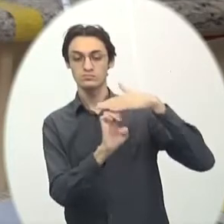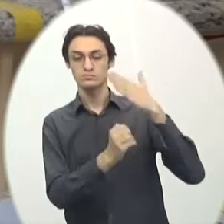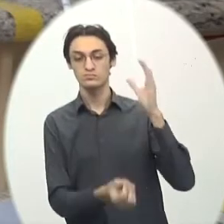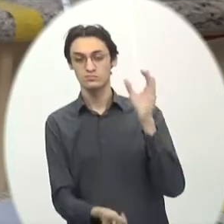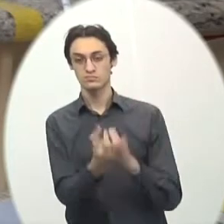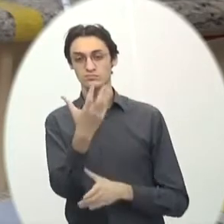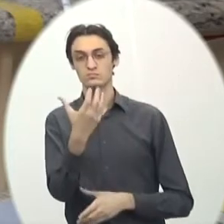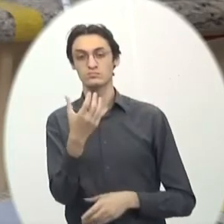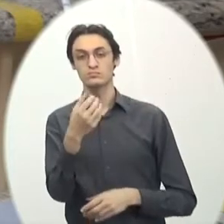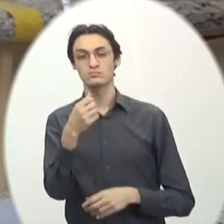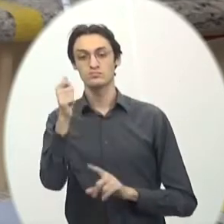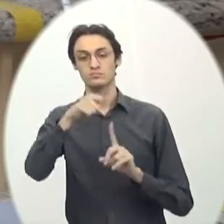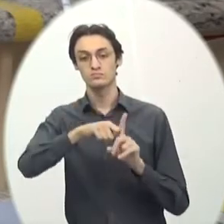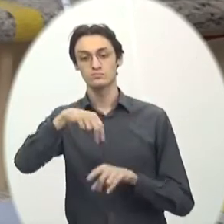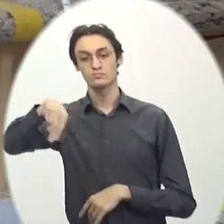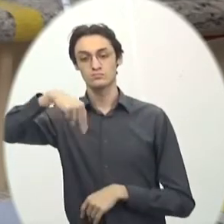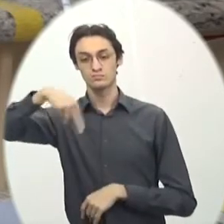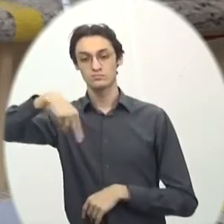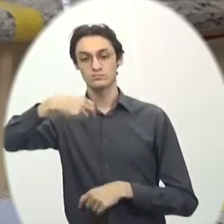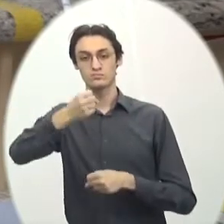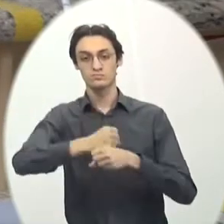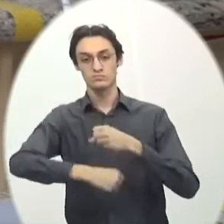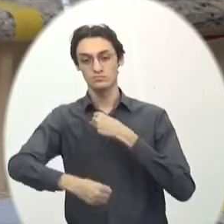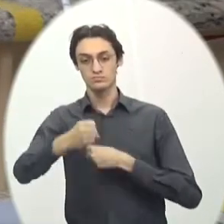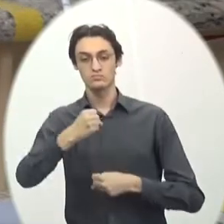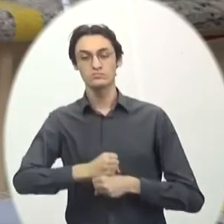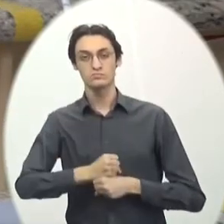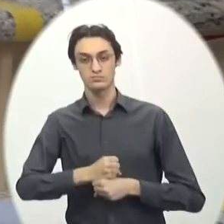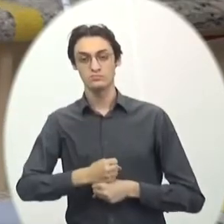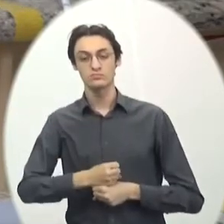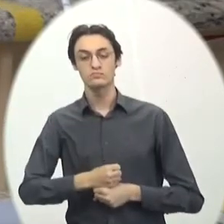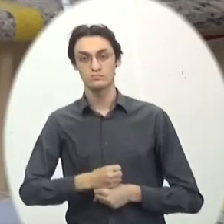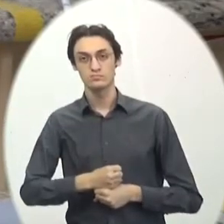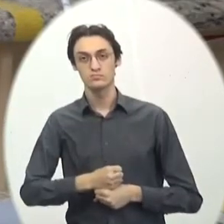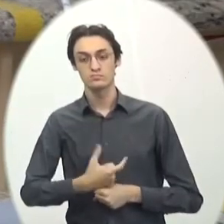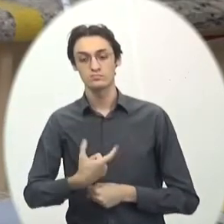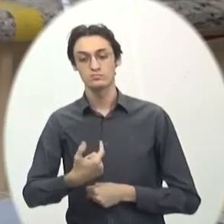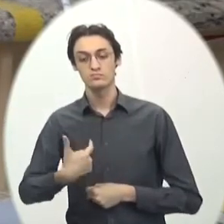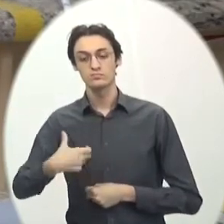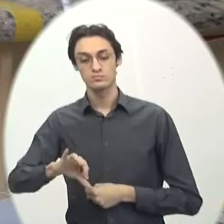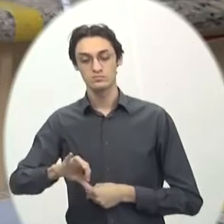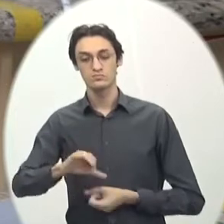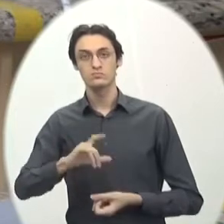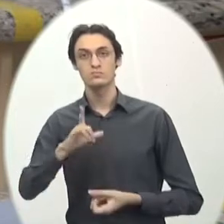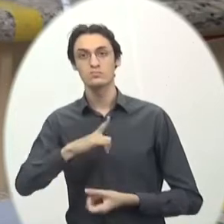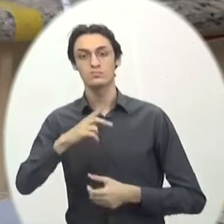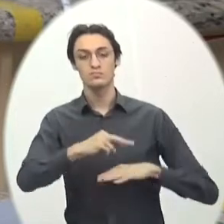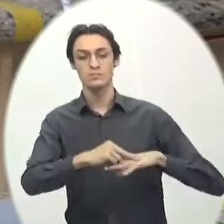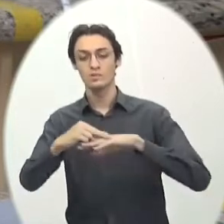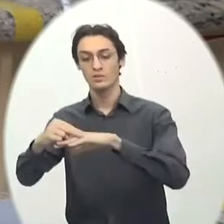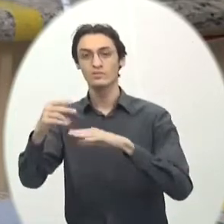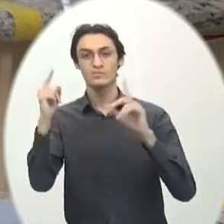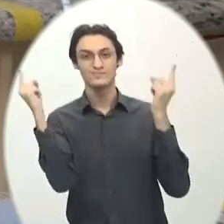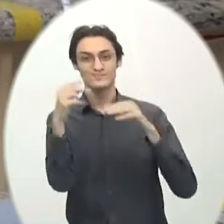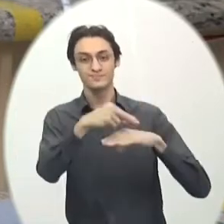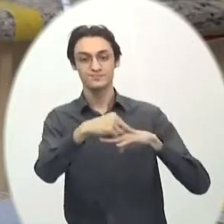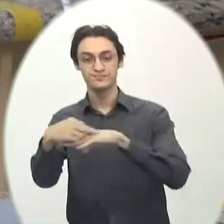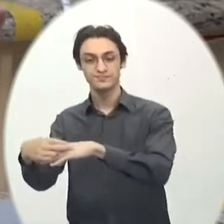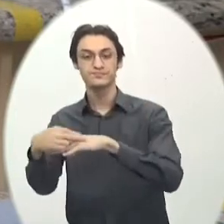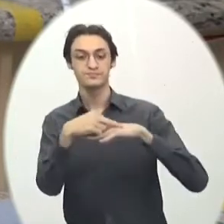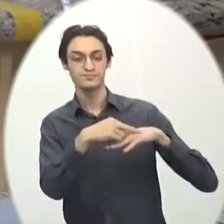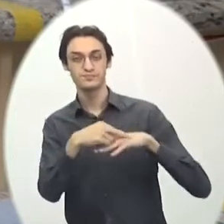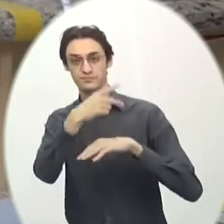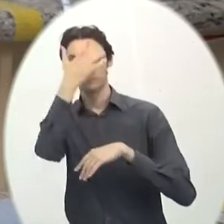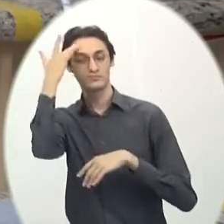formada em novembro do ano passado, né, já com o objetivo de, basicamente, transportes de pacientes, né? E se tivesse